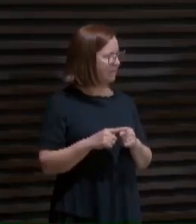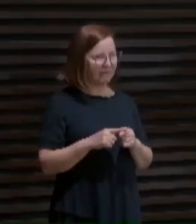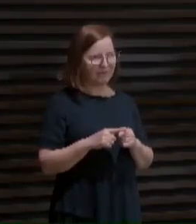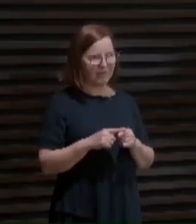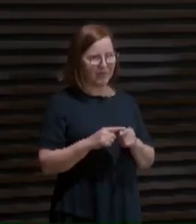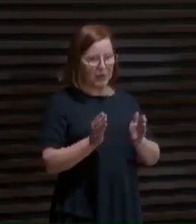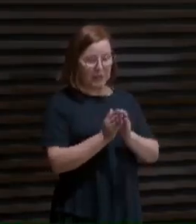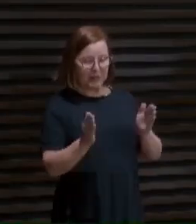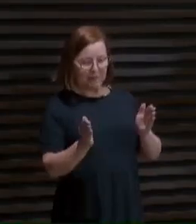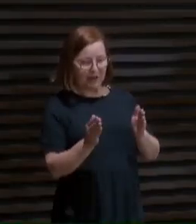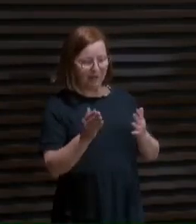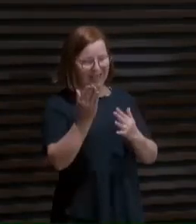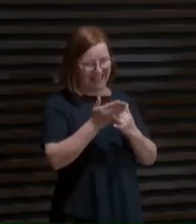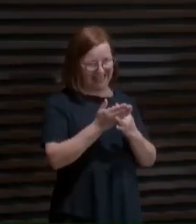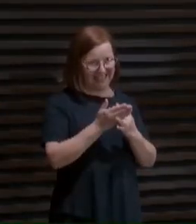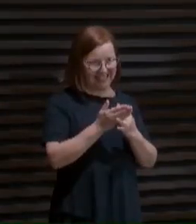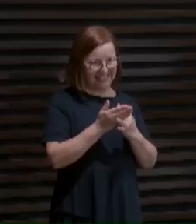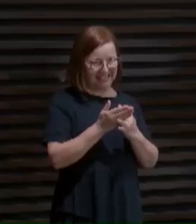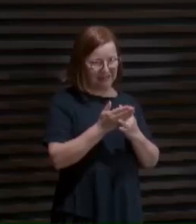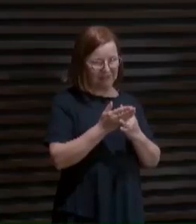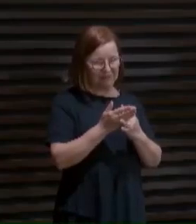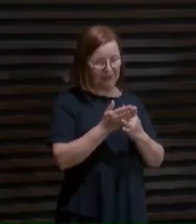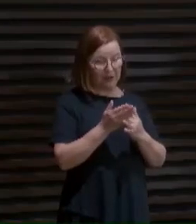espaços entre um e outro não são